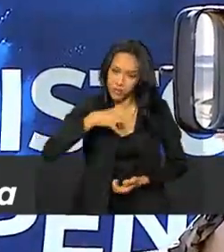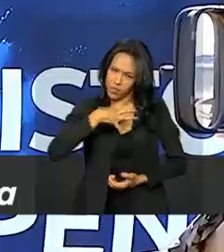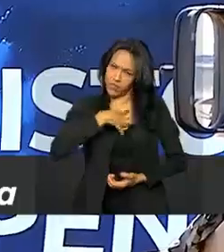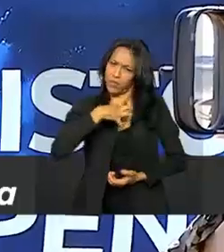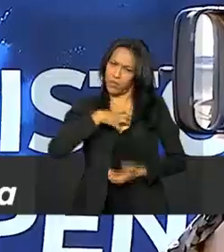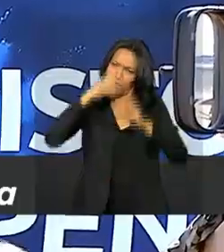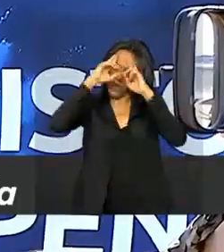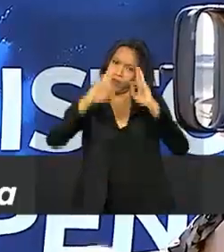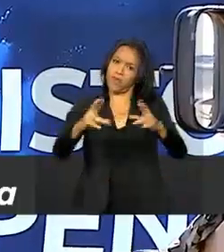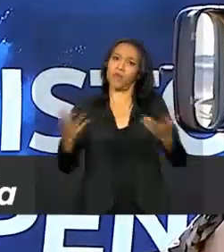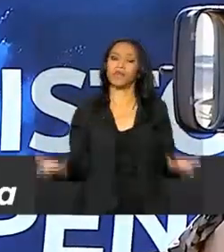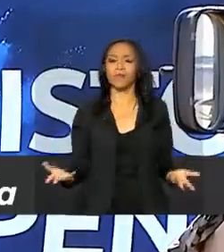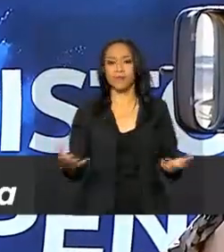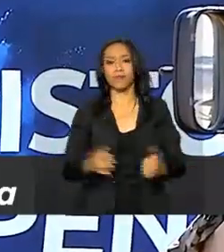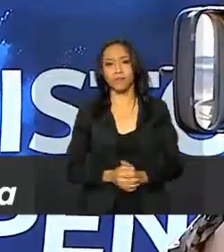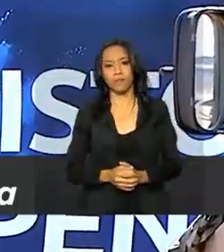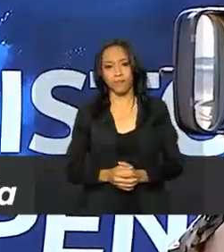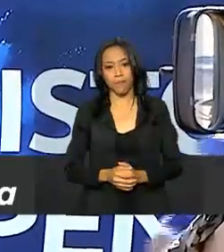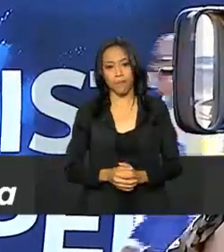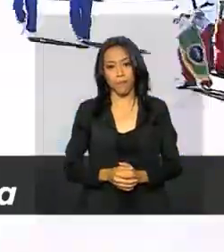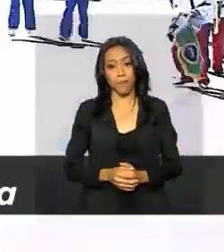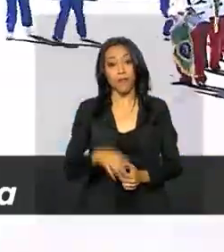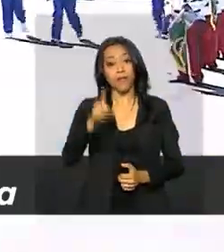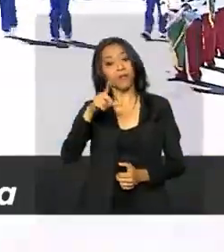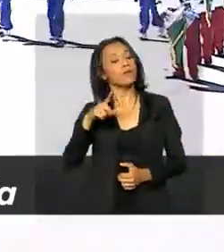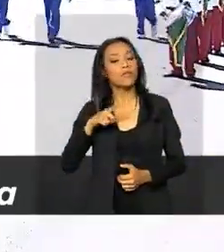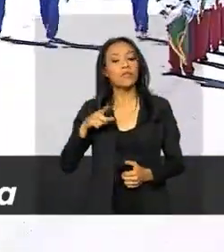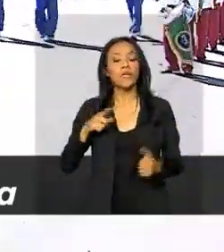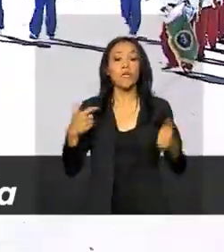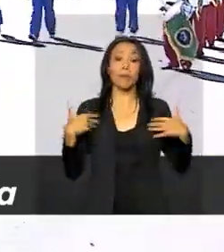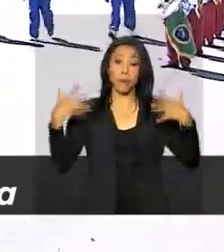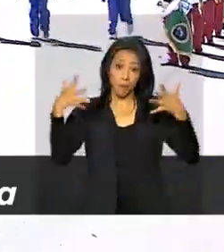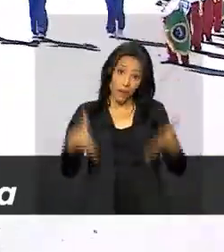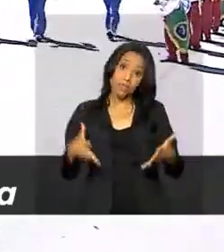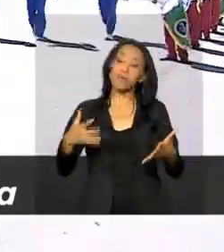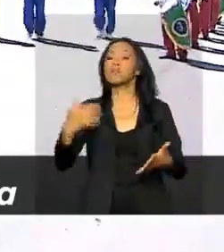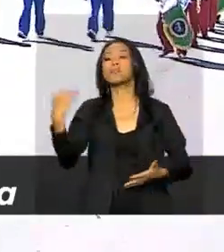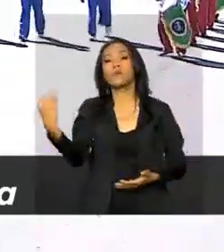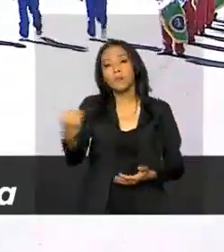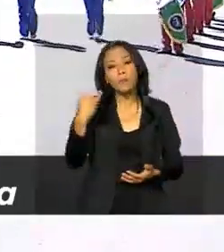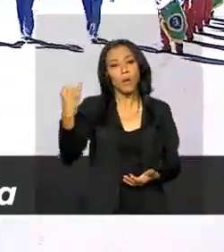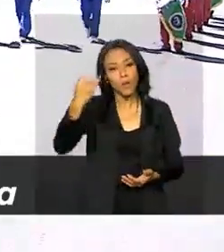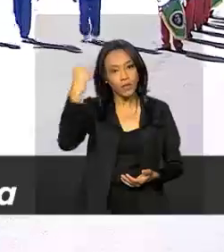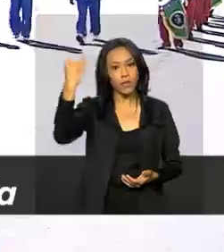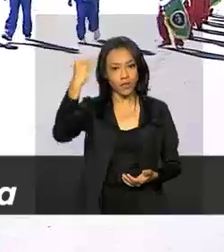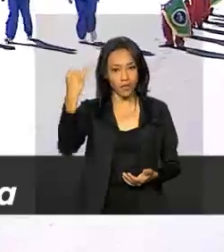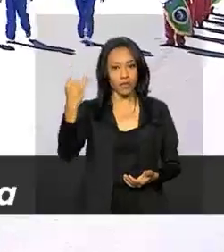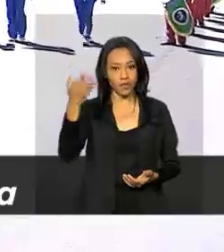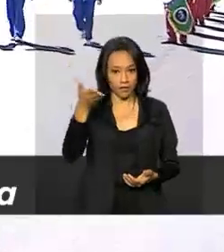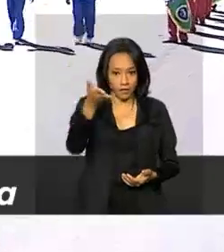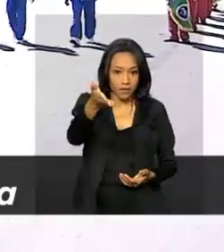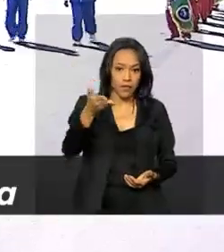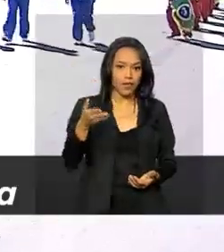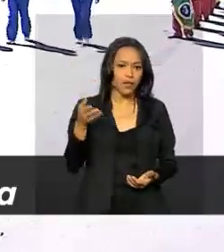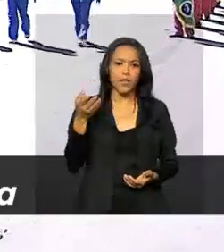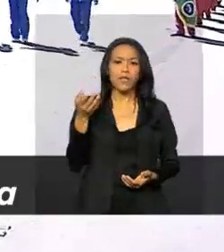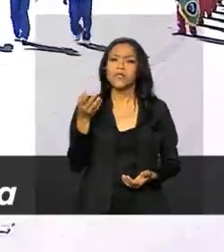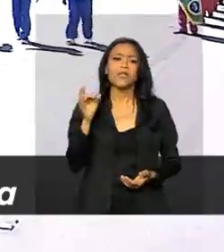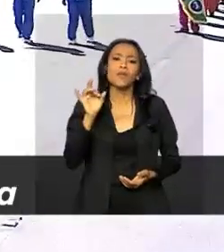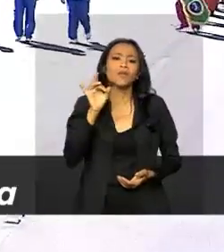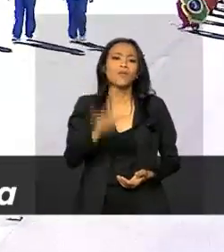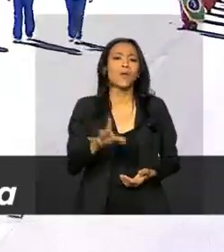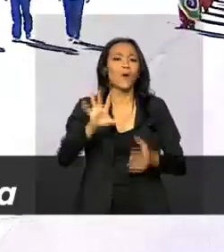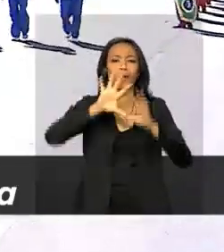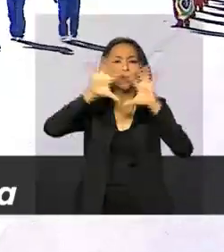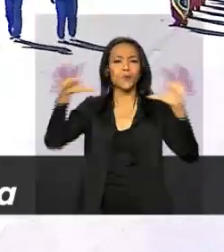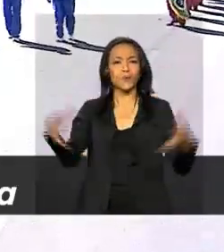E é interessante que há aí uma participação muito importante, cívica, não necessariamente somente do segmento